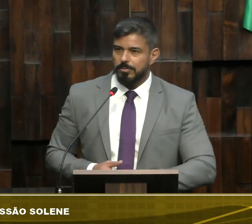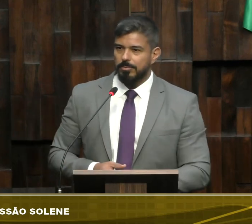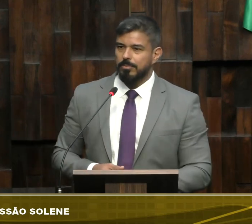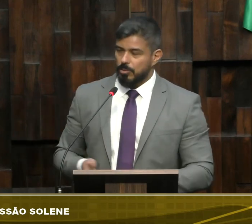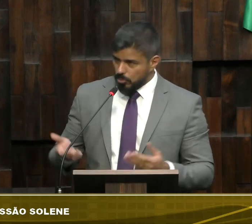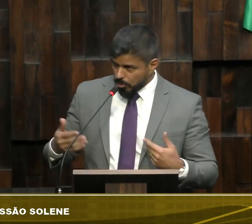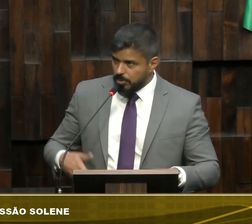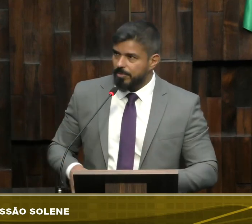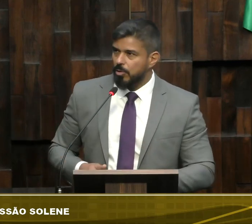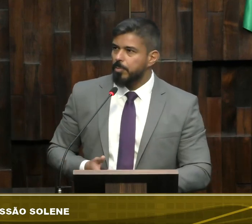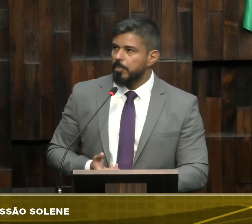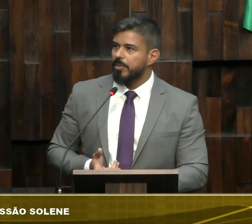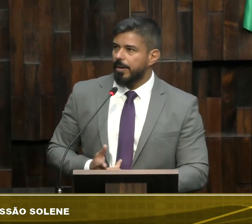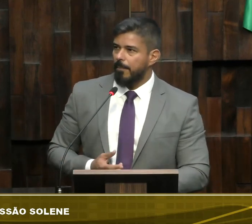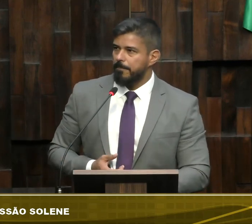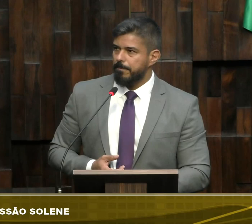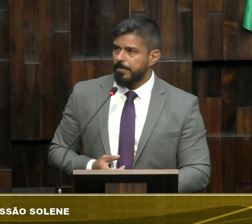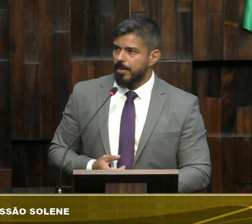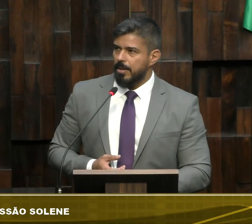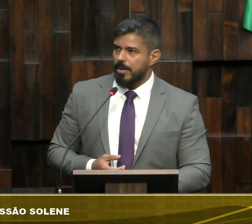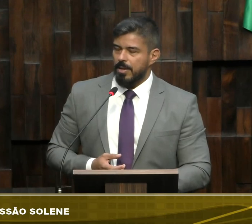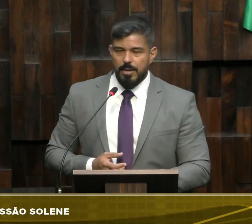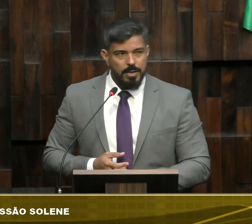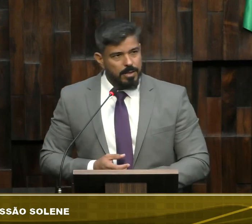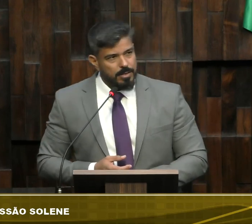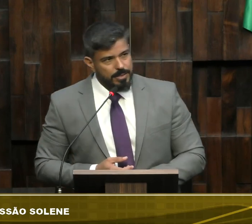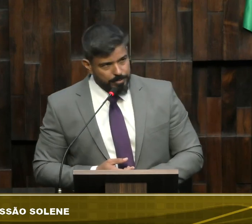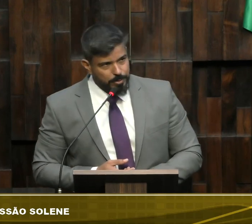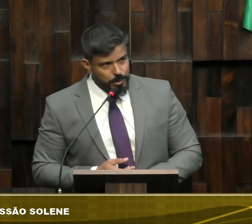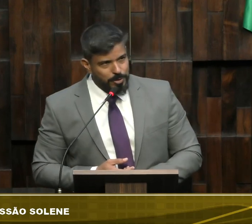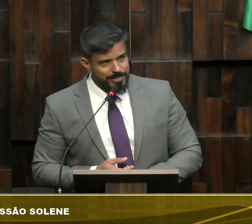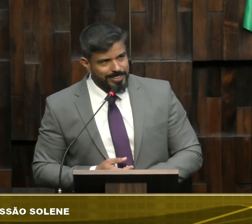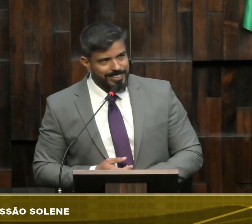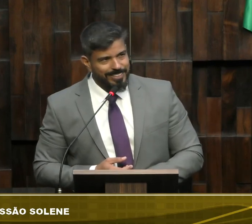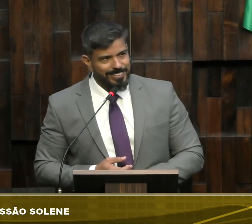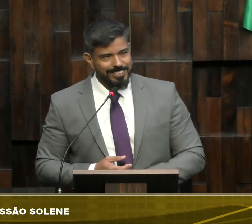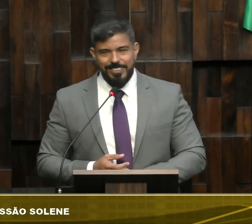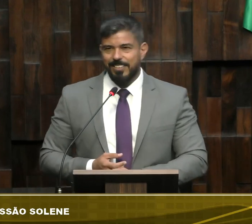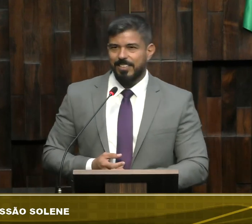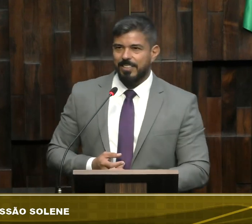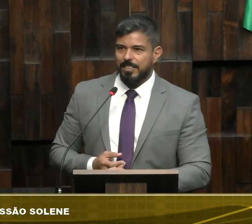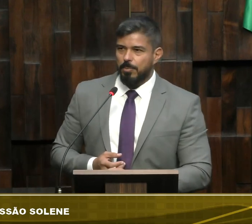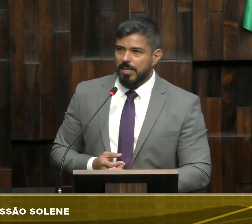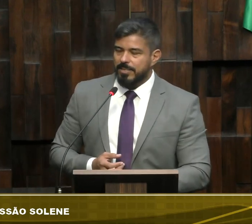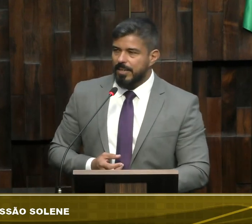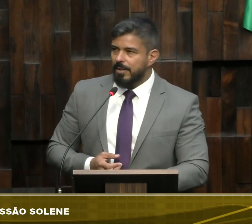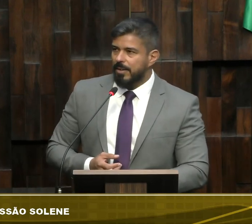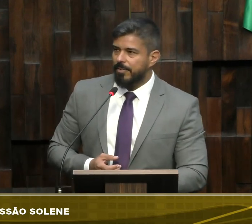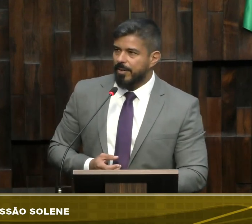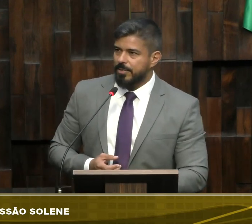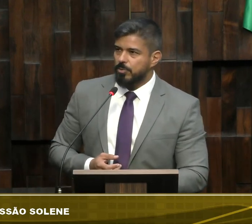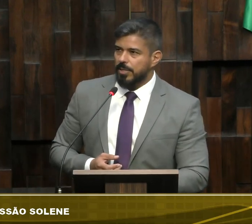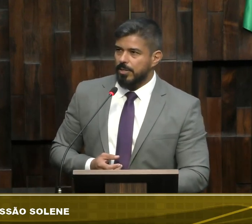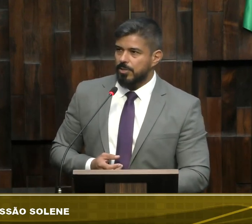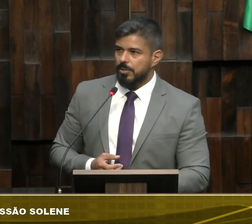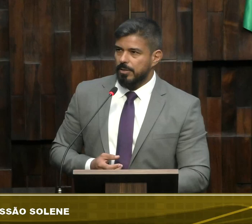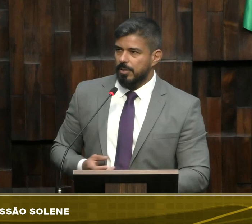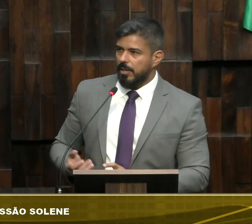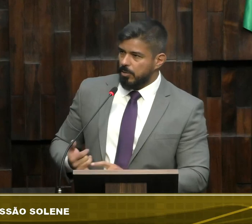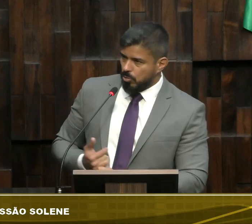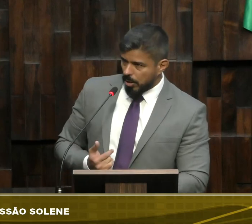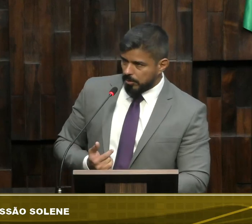Concurso. Sou servidor público federal. E fui continuar a vida. E eu me lancei a fazer o